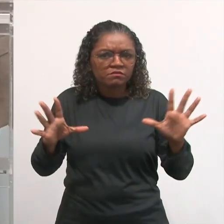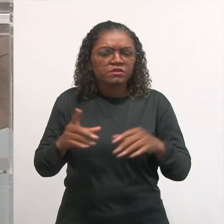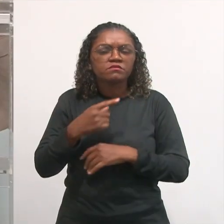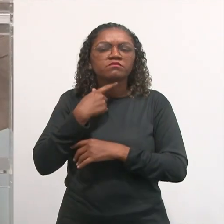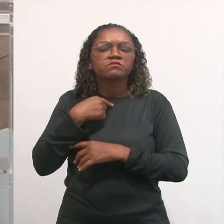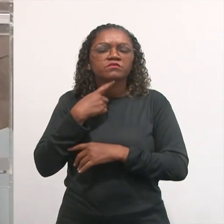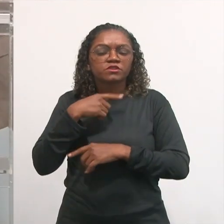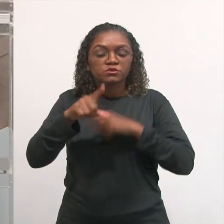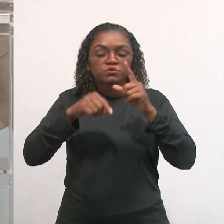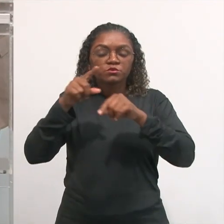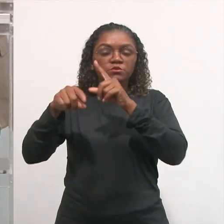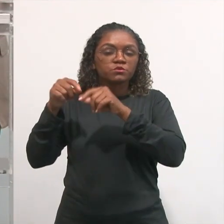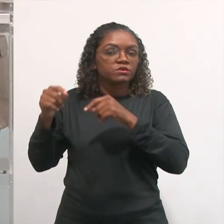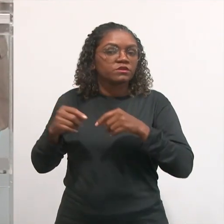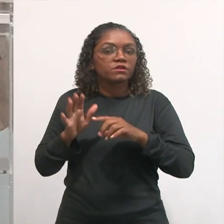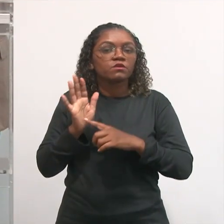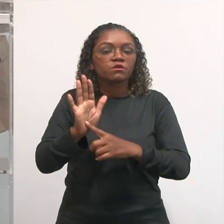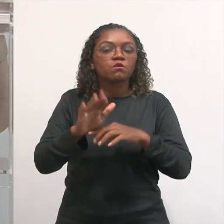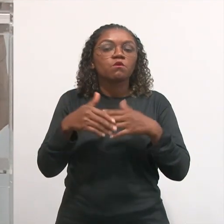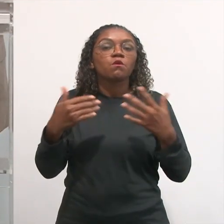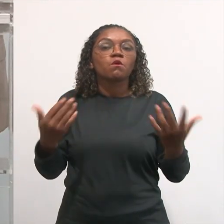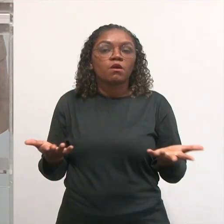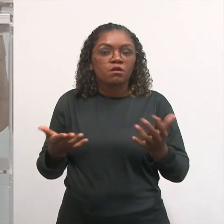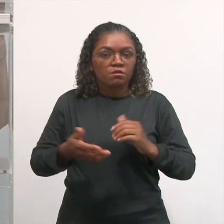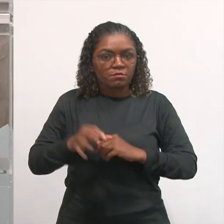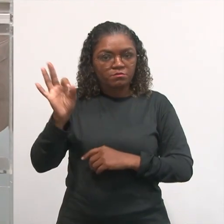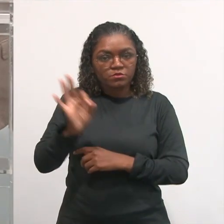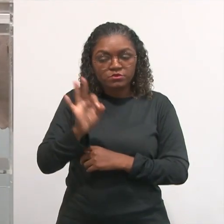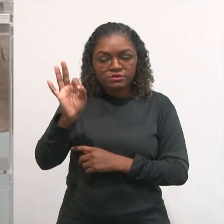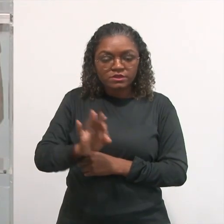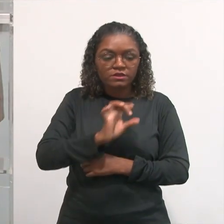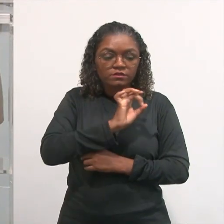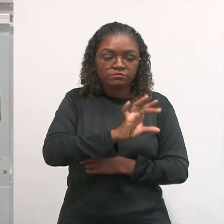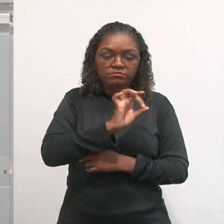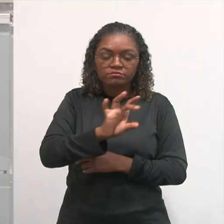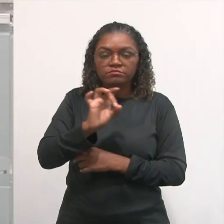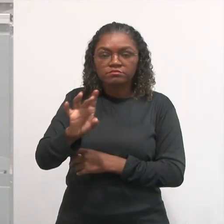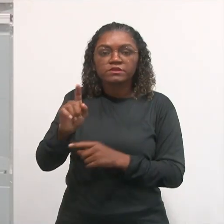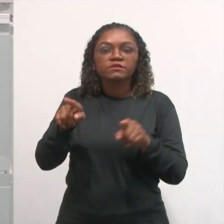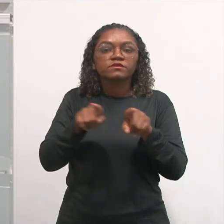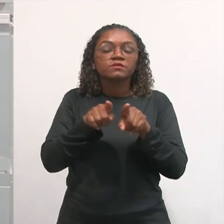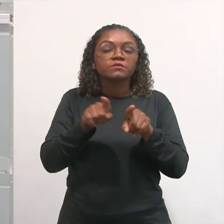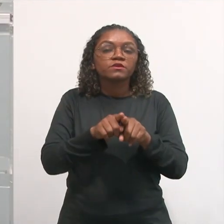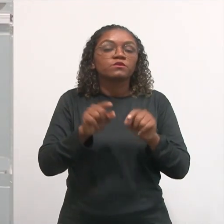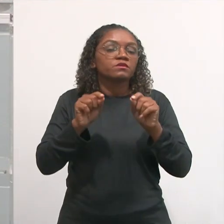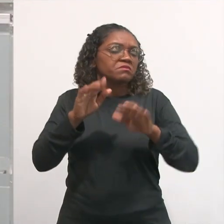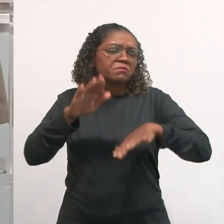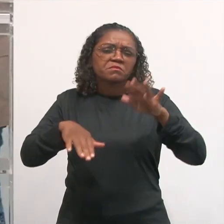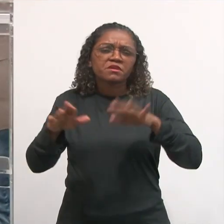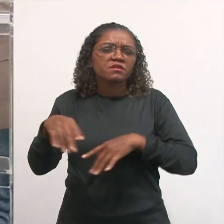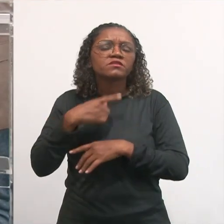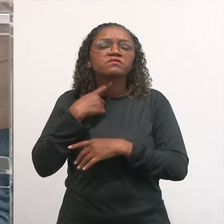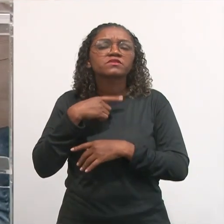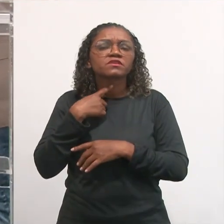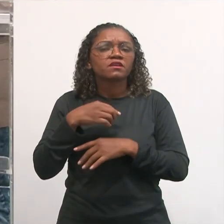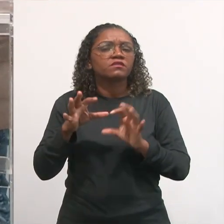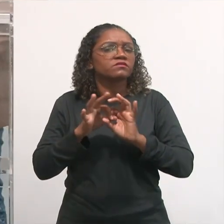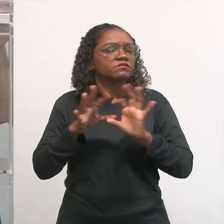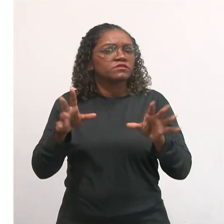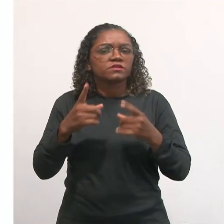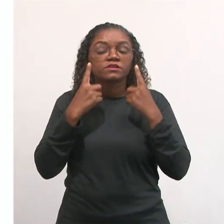definir essa amostra estratificada e esses extratos depende do que você tem interesse como